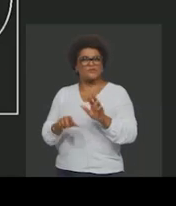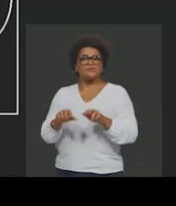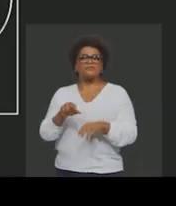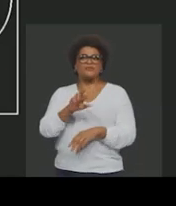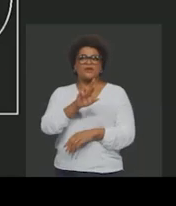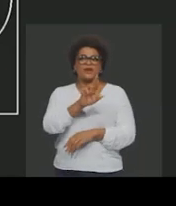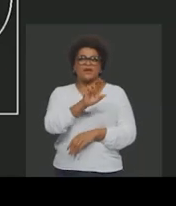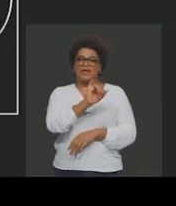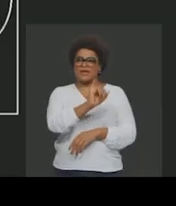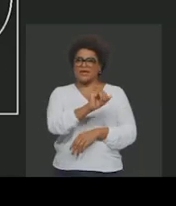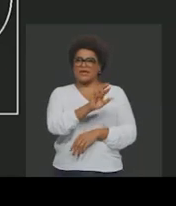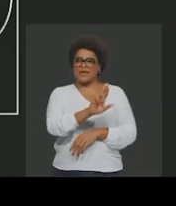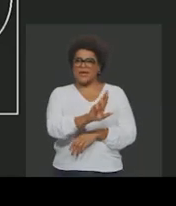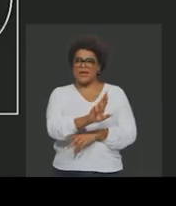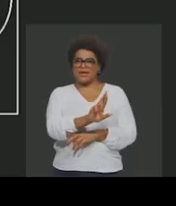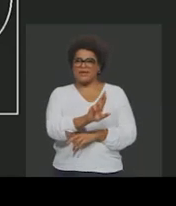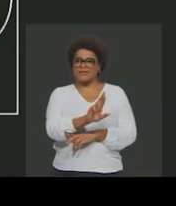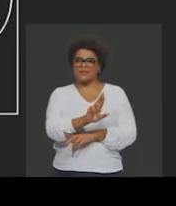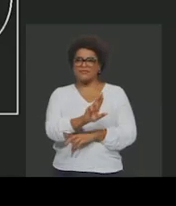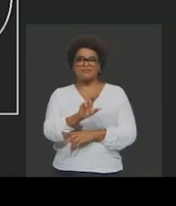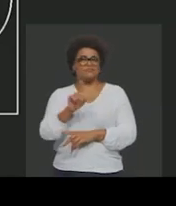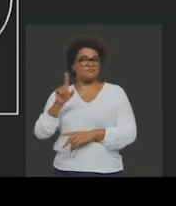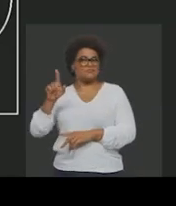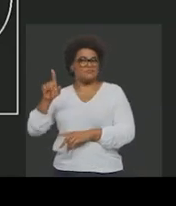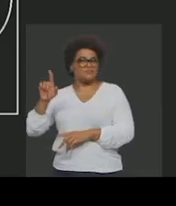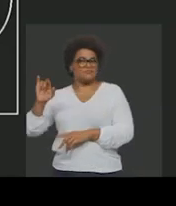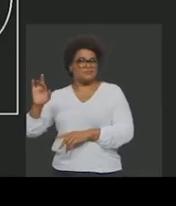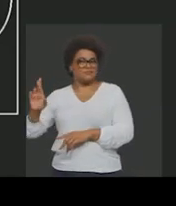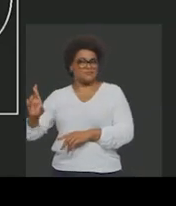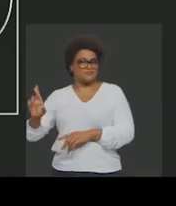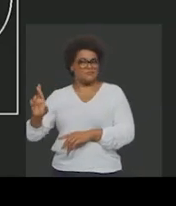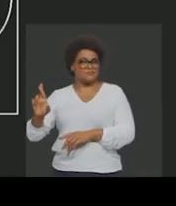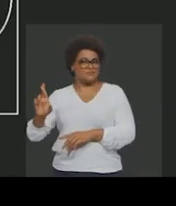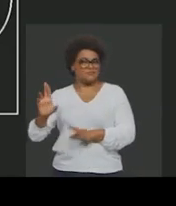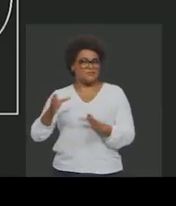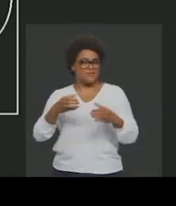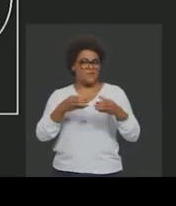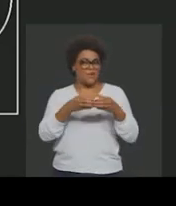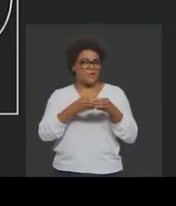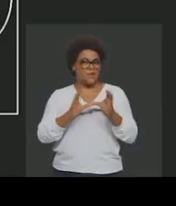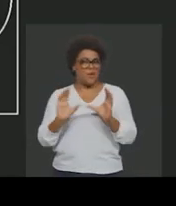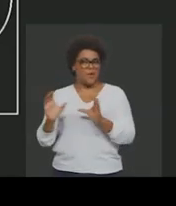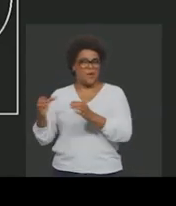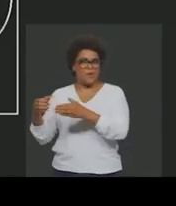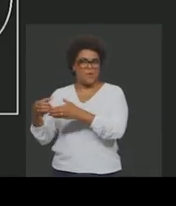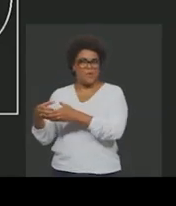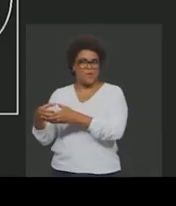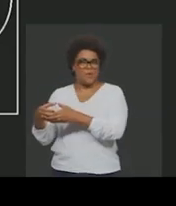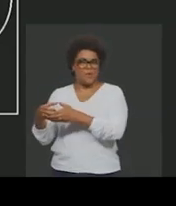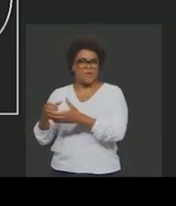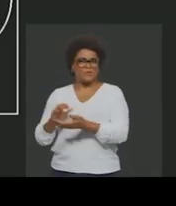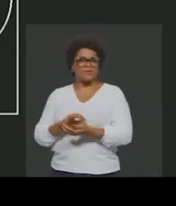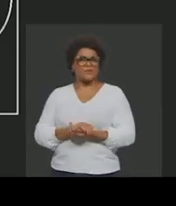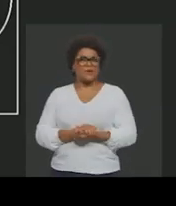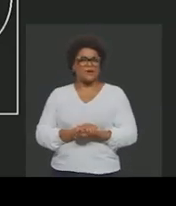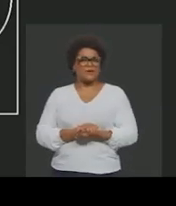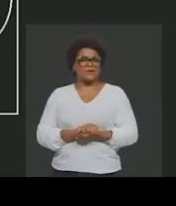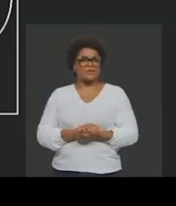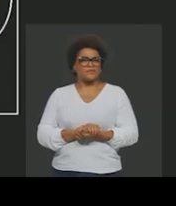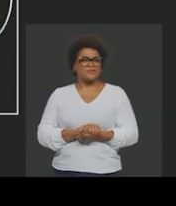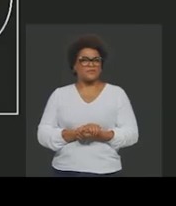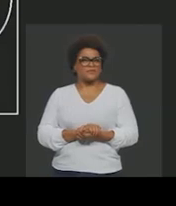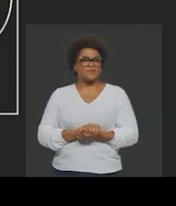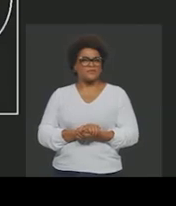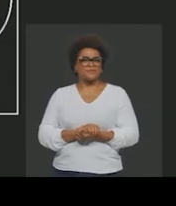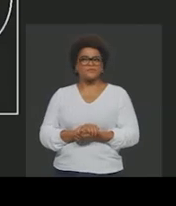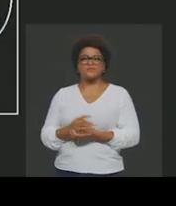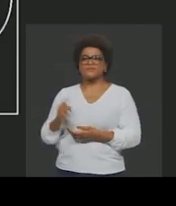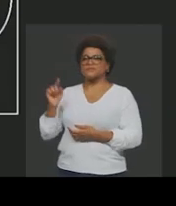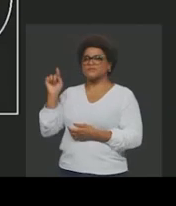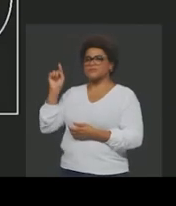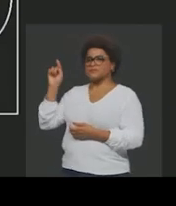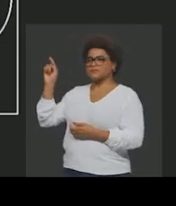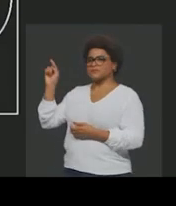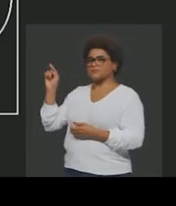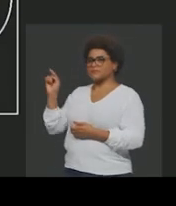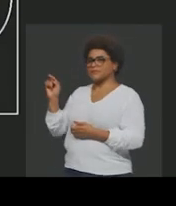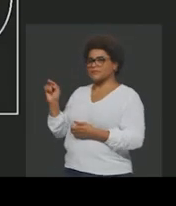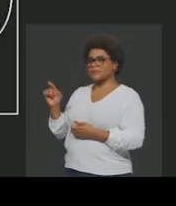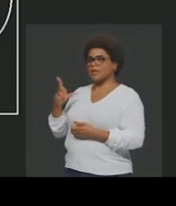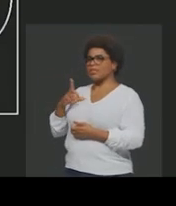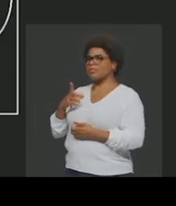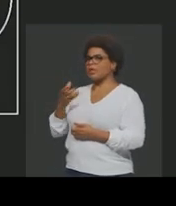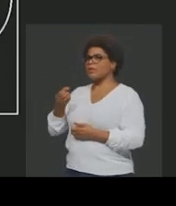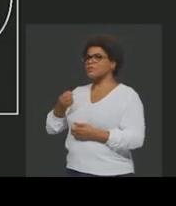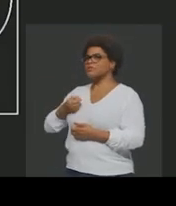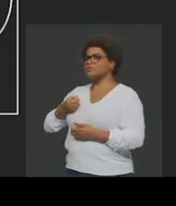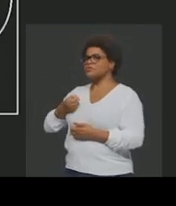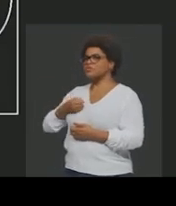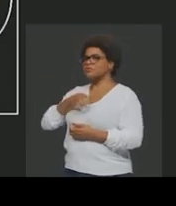de x é a raiz de x, ou tal que o x é levado em raiz de x. Estão aí os valores da tabela, tá vendo